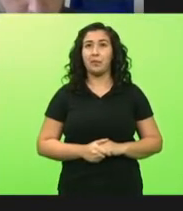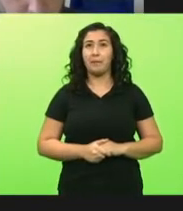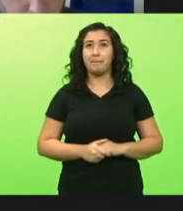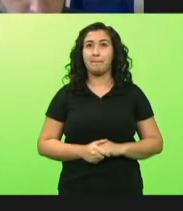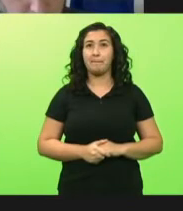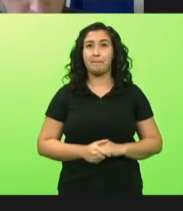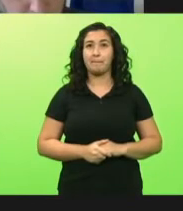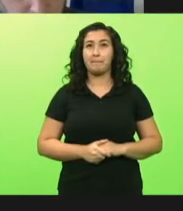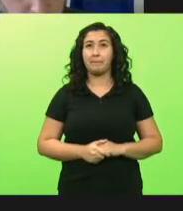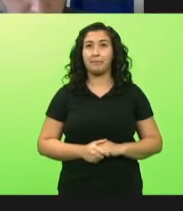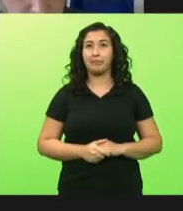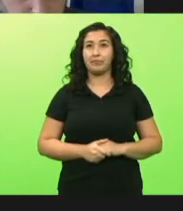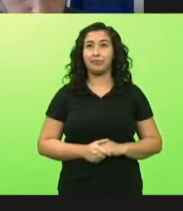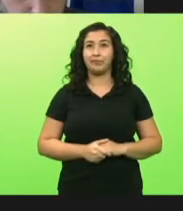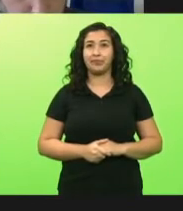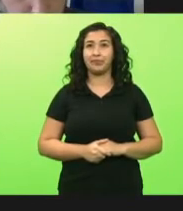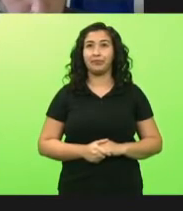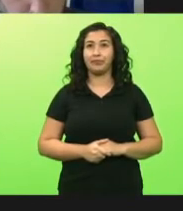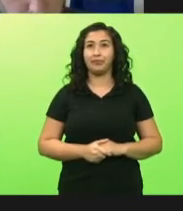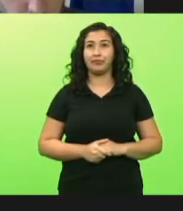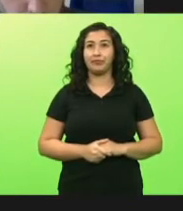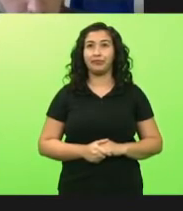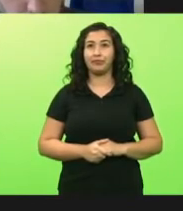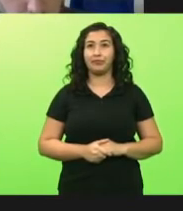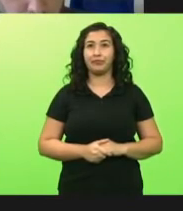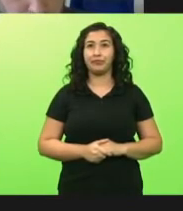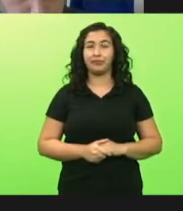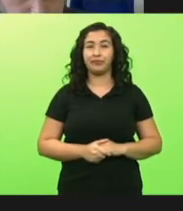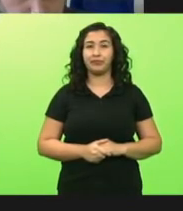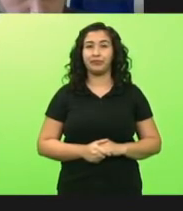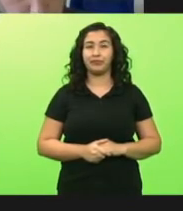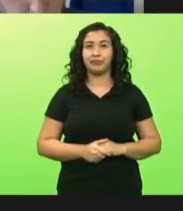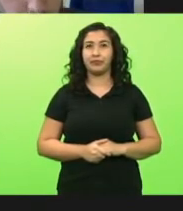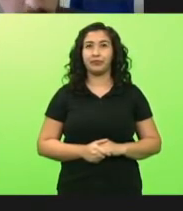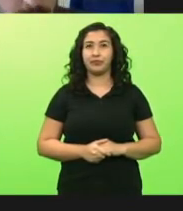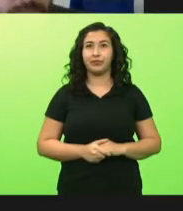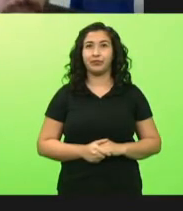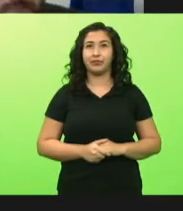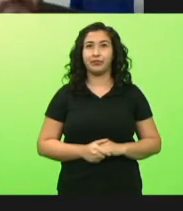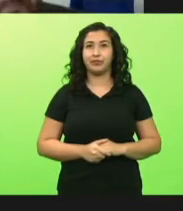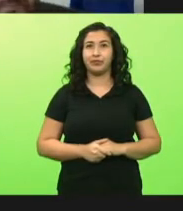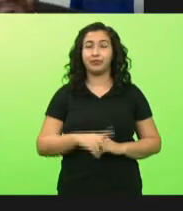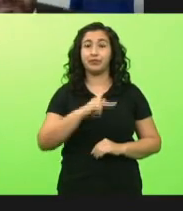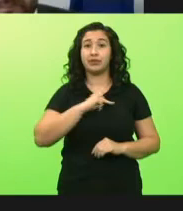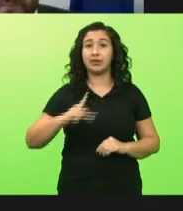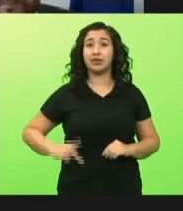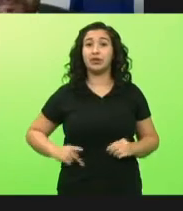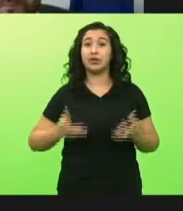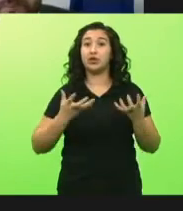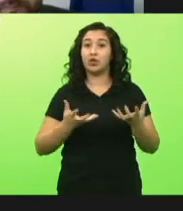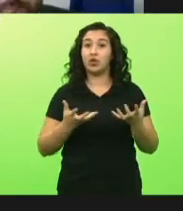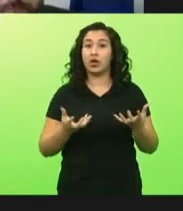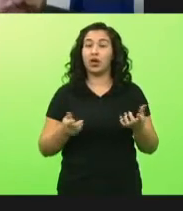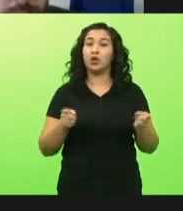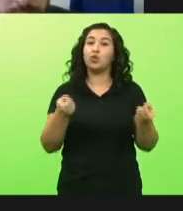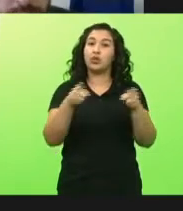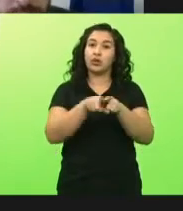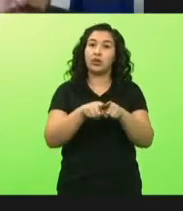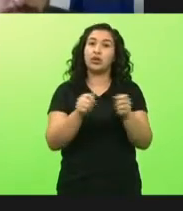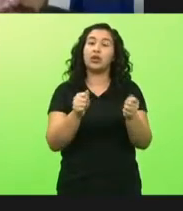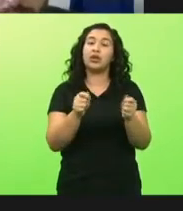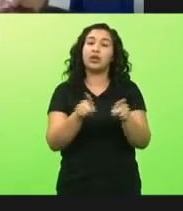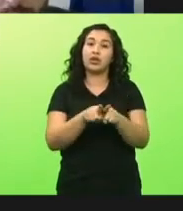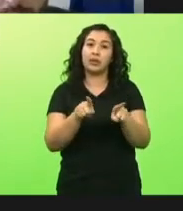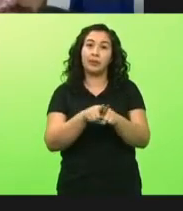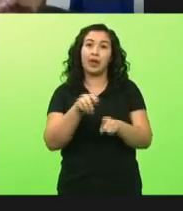ordem, deputado Rodrigo Minotto. Na sequência, deputado Luiz Fernando Vampiro. Senhor presidente, eu quero me associar à demanda da deputada Ada,